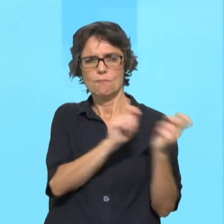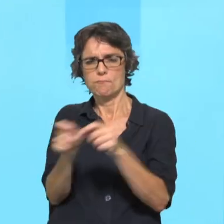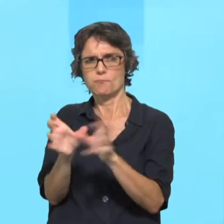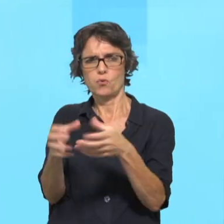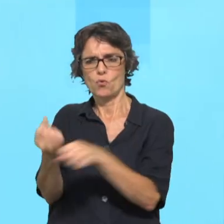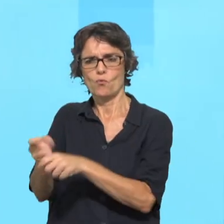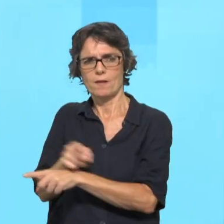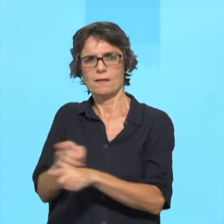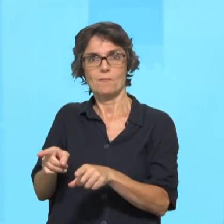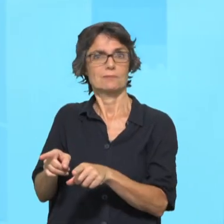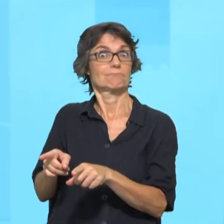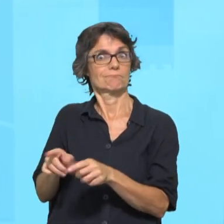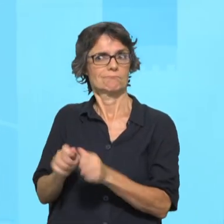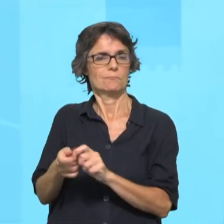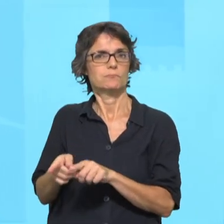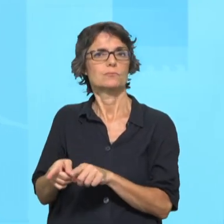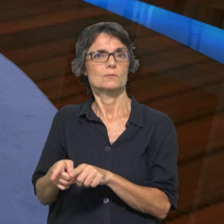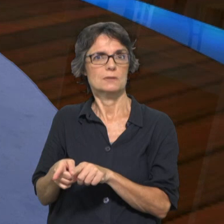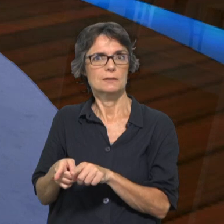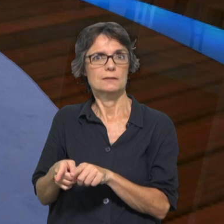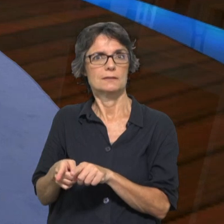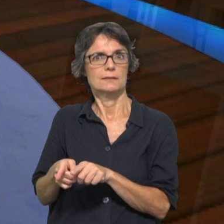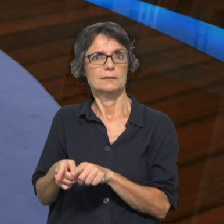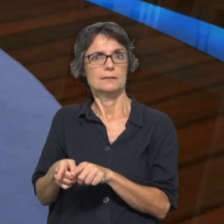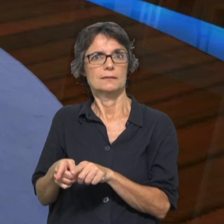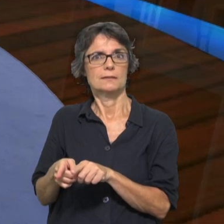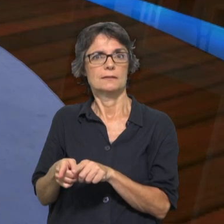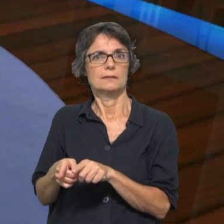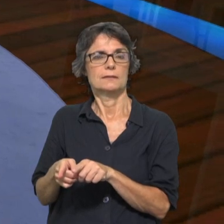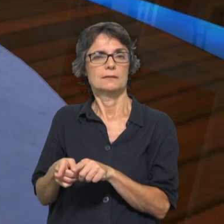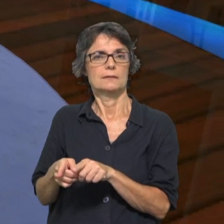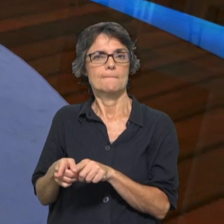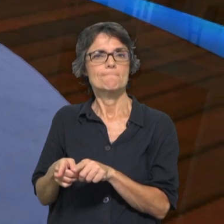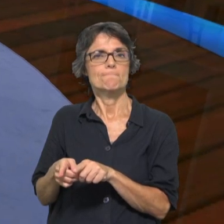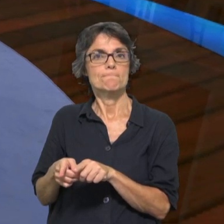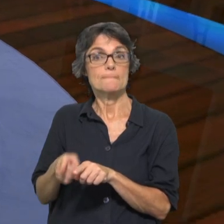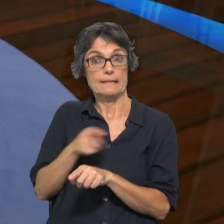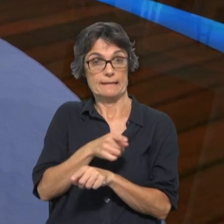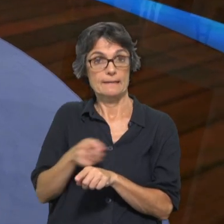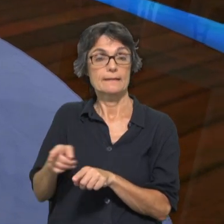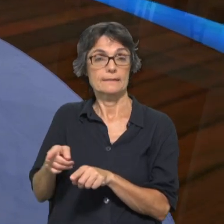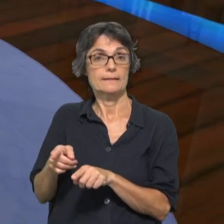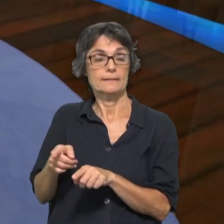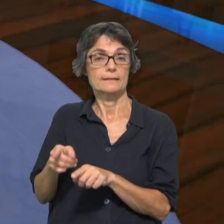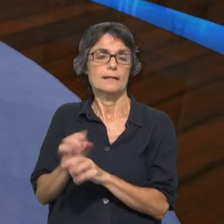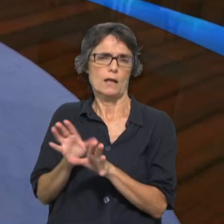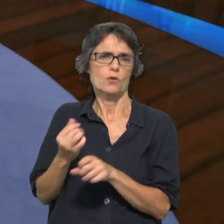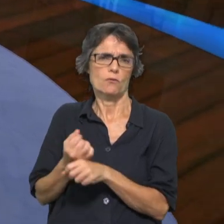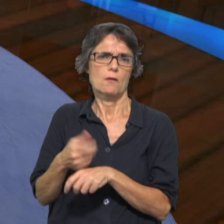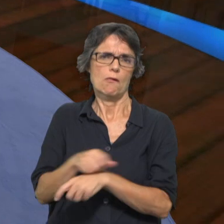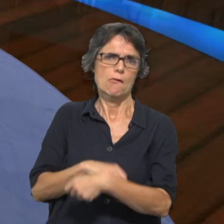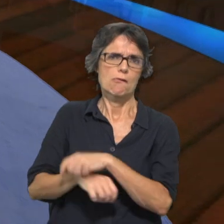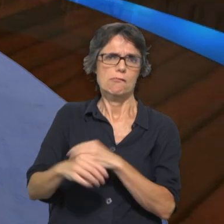que são mais fraturantes, o que está aqui em causa não deixa de ser um trabalho de longo alcance e de